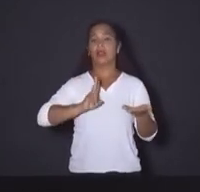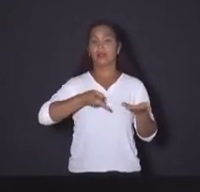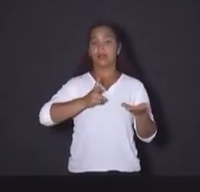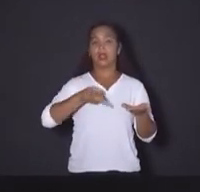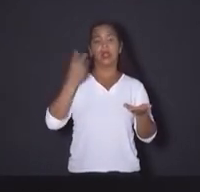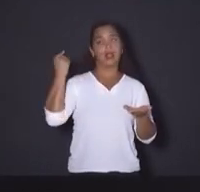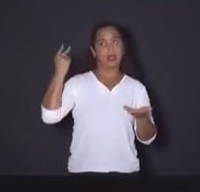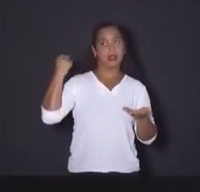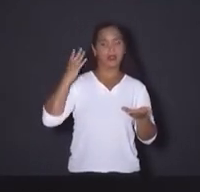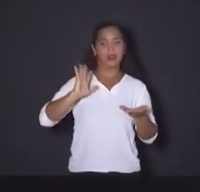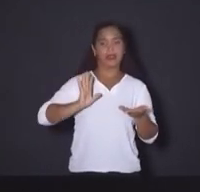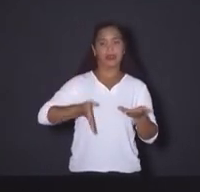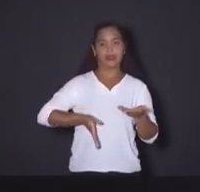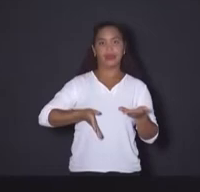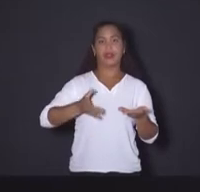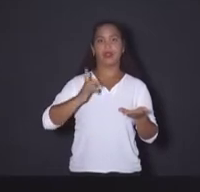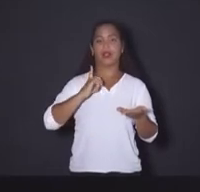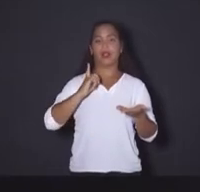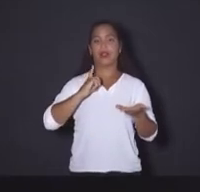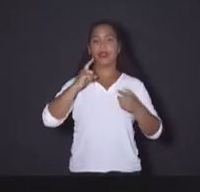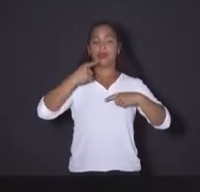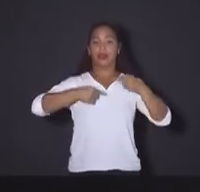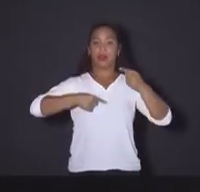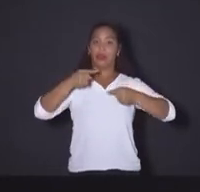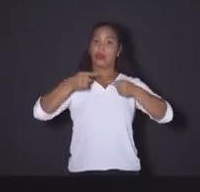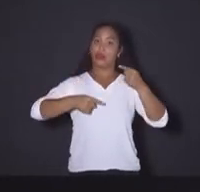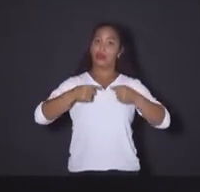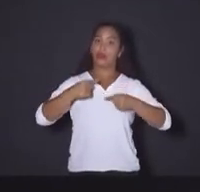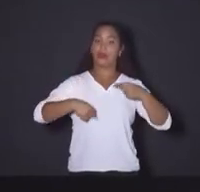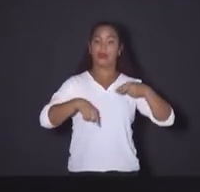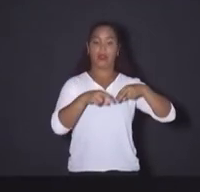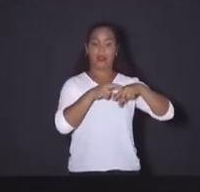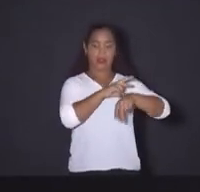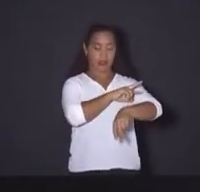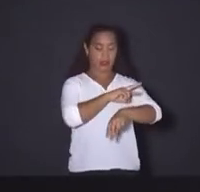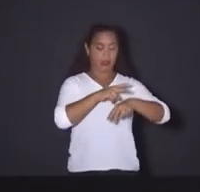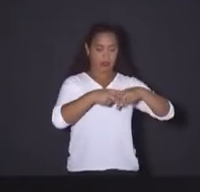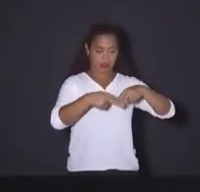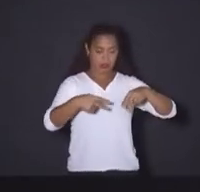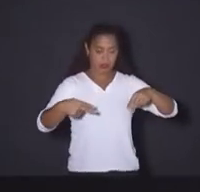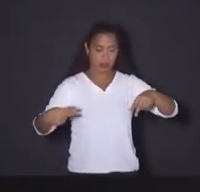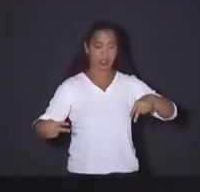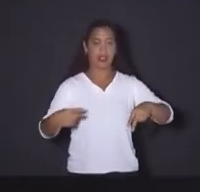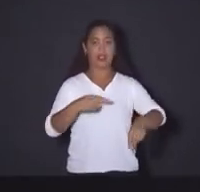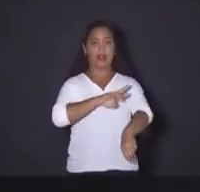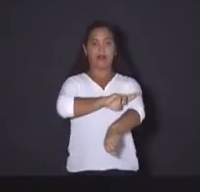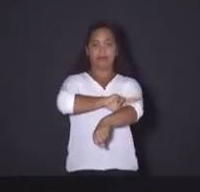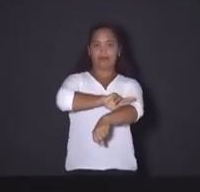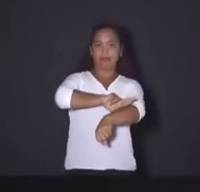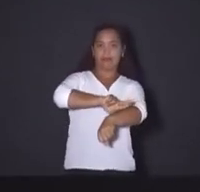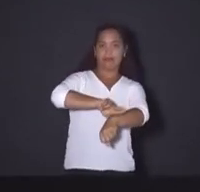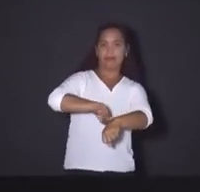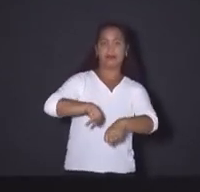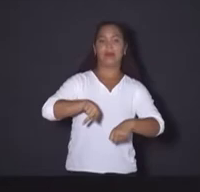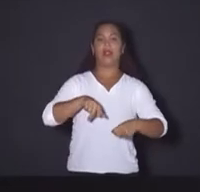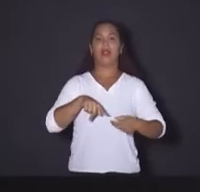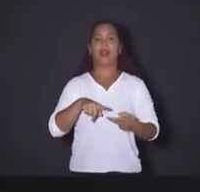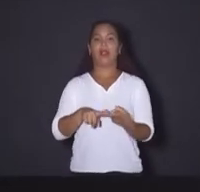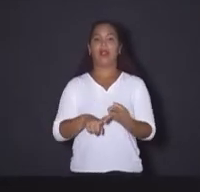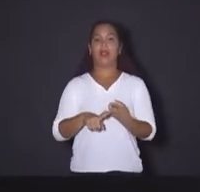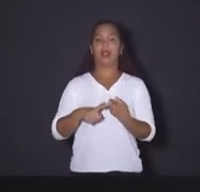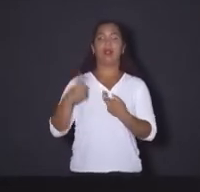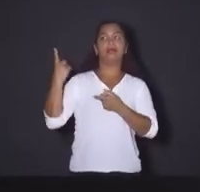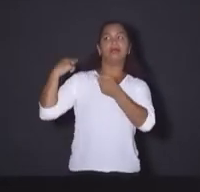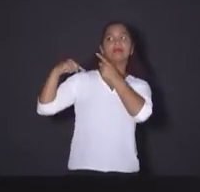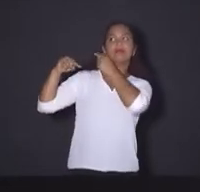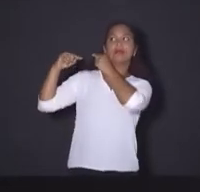já fazia parte do nosso repertório toda a discussão de gênero, a discussão de identidade racial, as discussões de